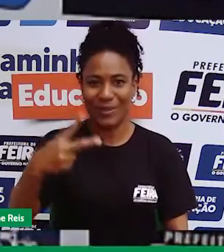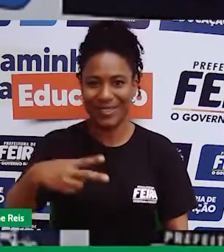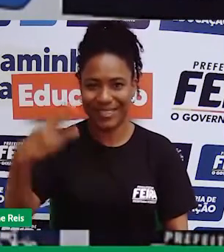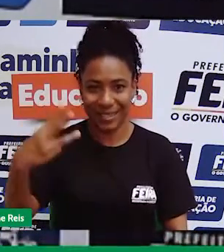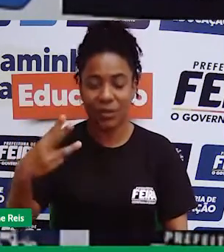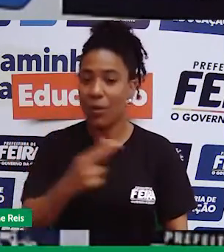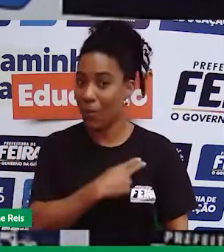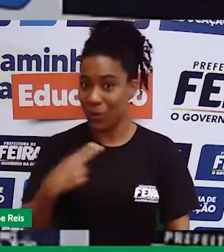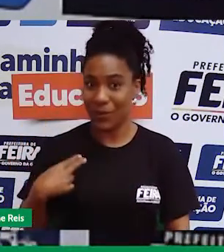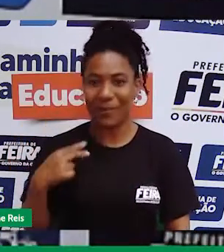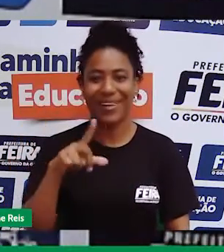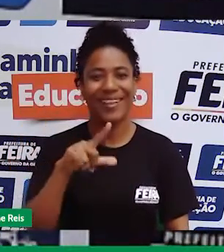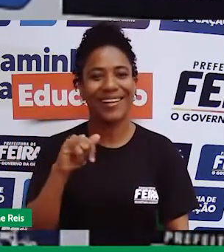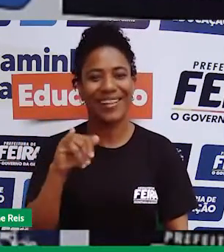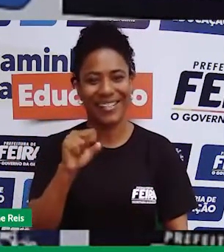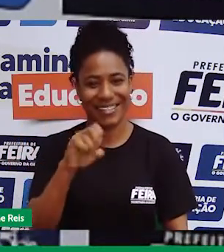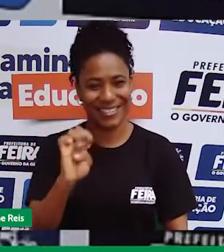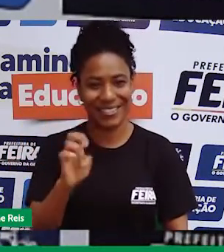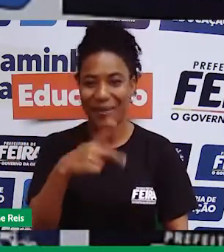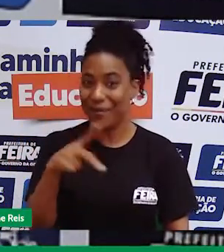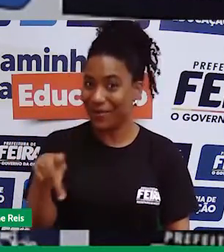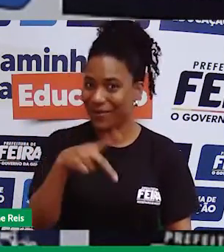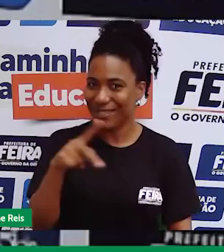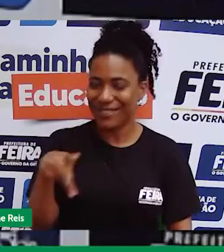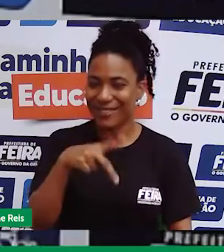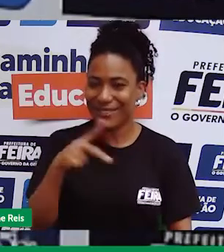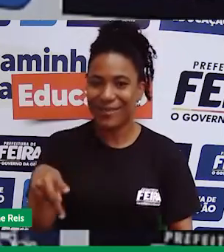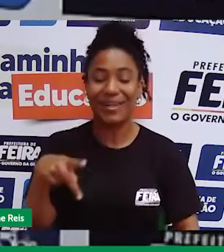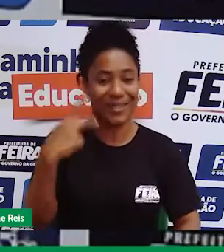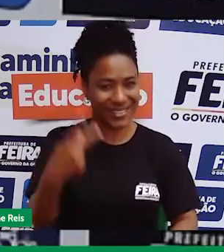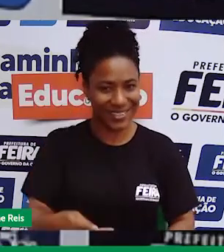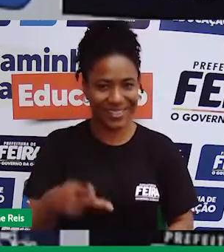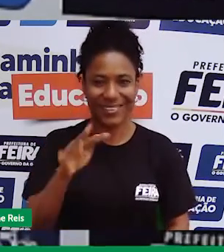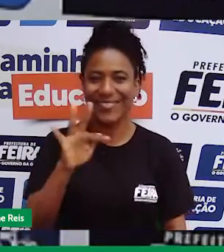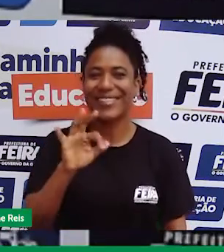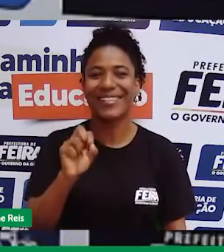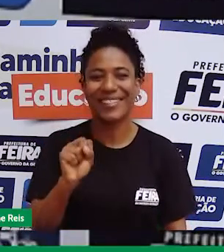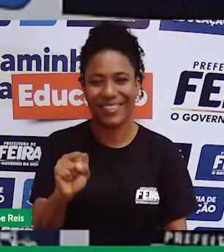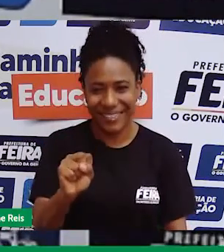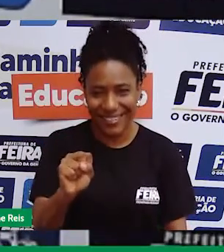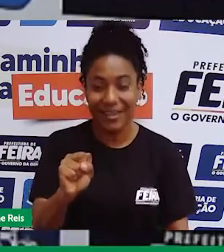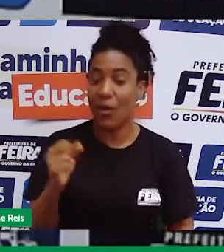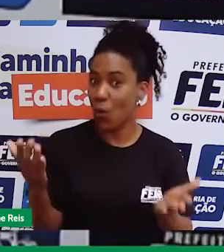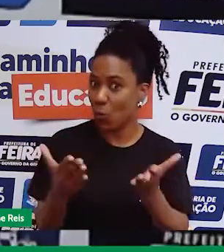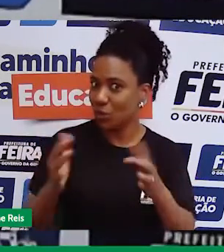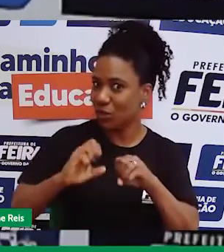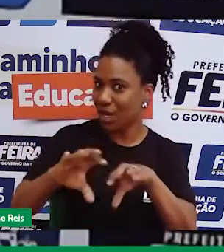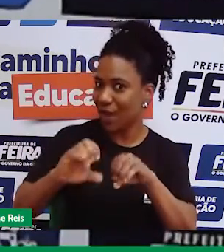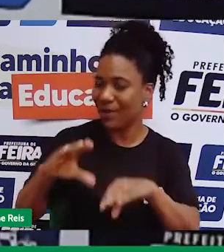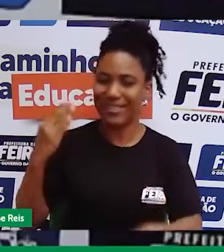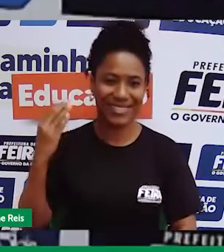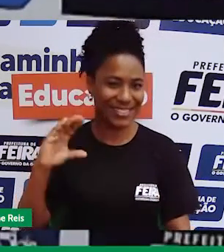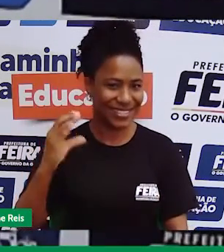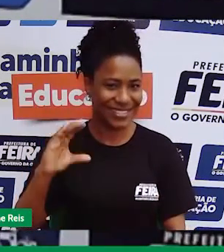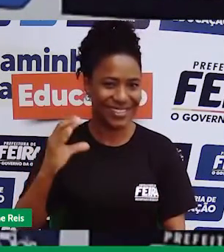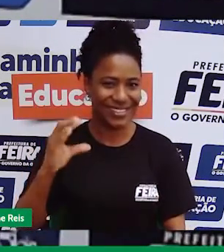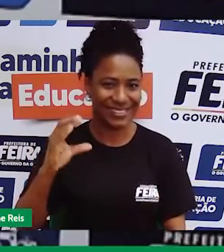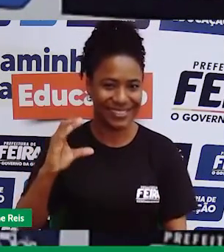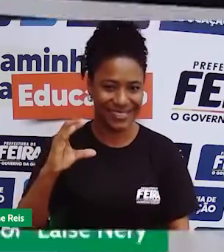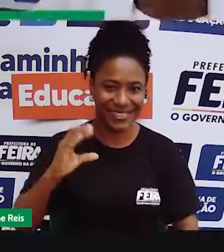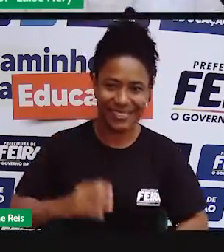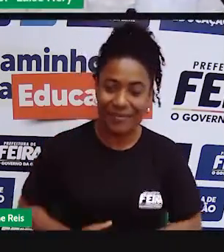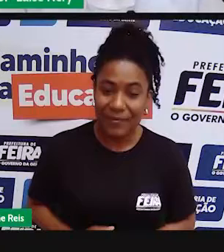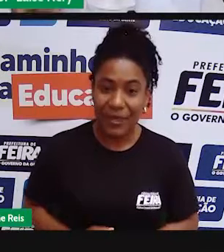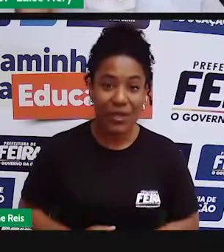sou professora da Rede Municipal. Estou aqui para dar aula para vocês hoje, aula de ciências. Vamos